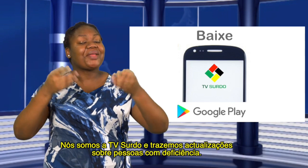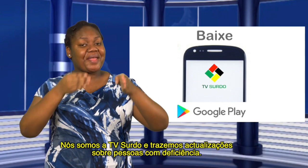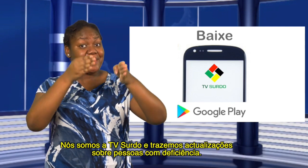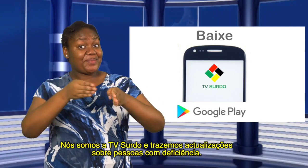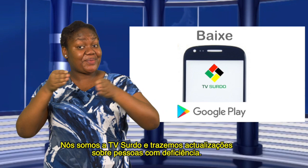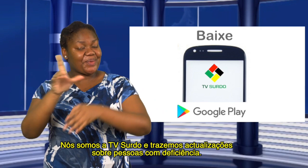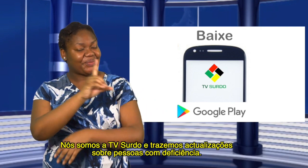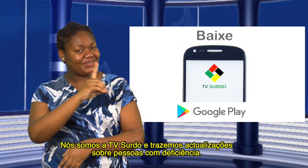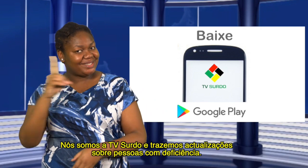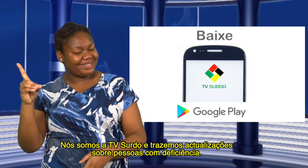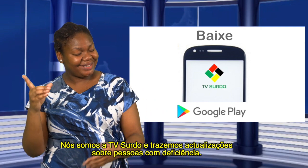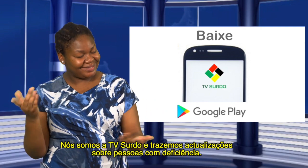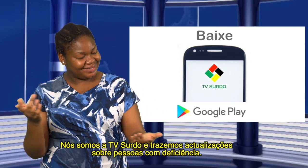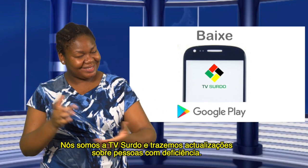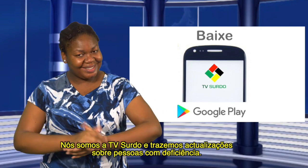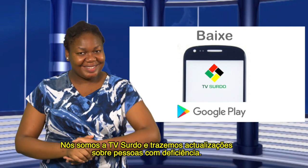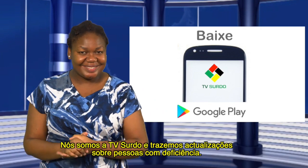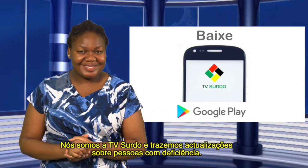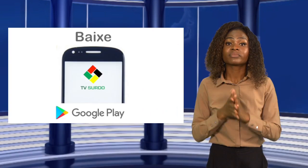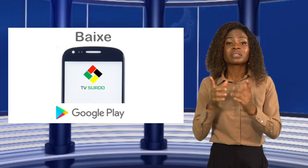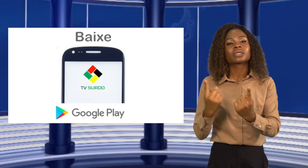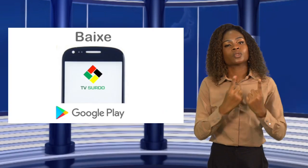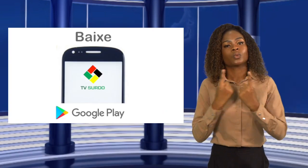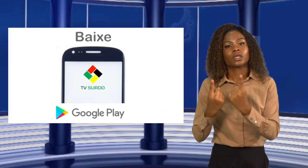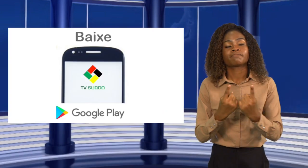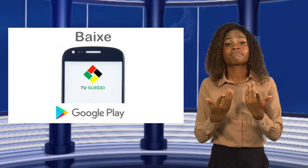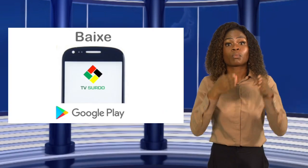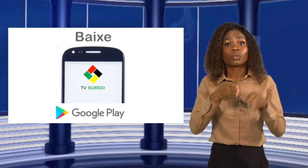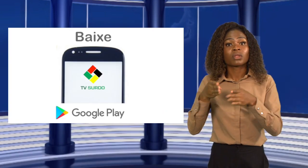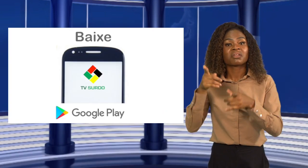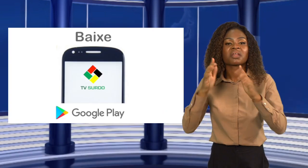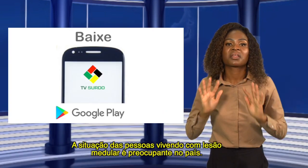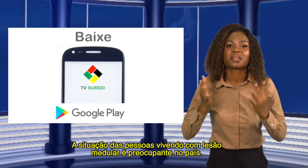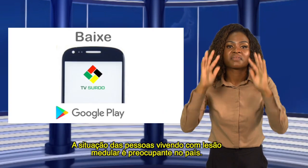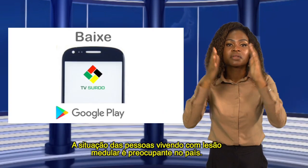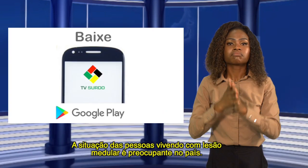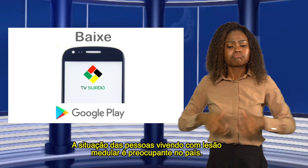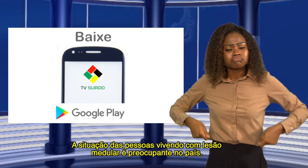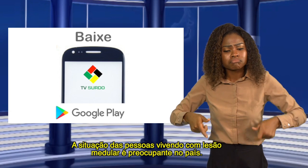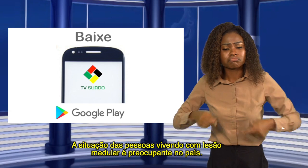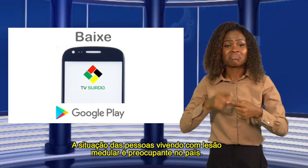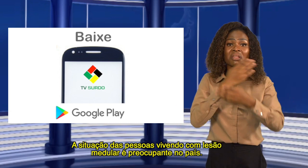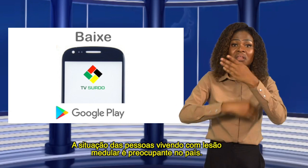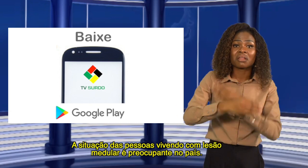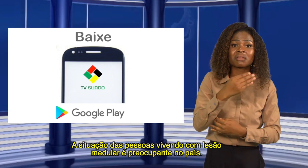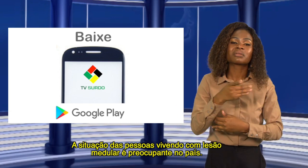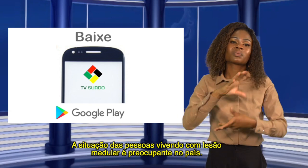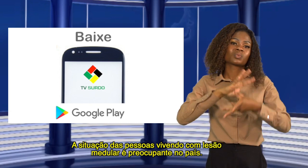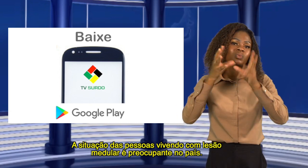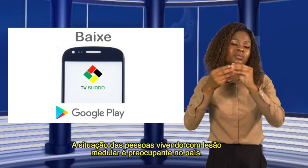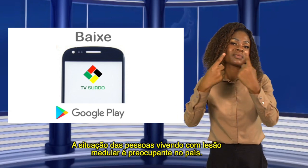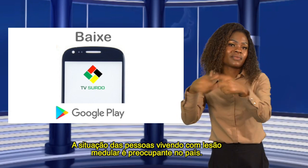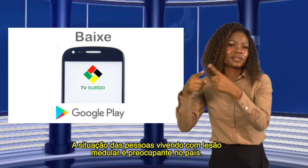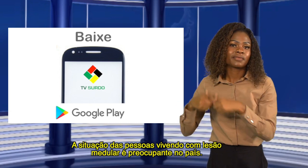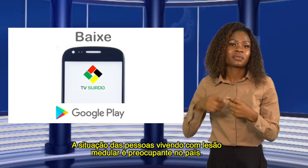E trazemos a atualização sobre pessoas com deficiência. A situação das pessoas vivendo com lesão medular é